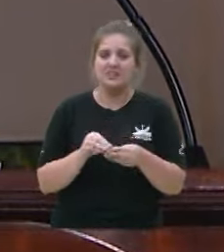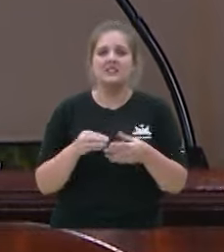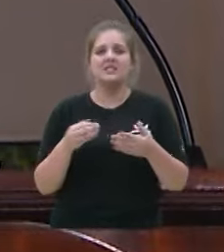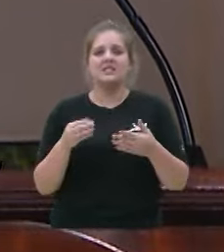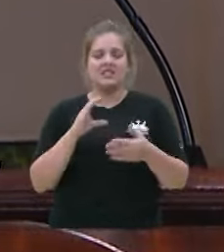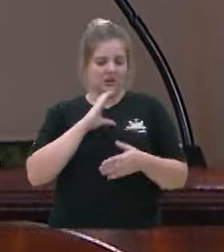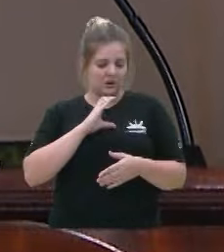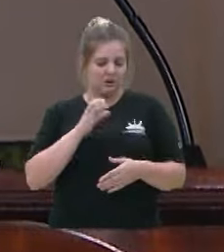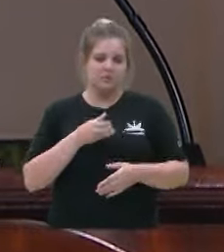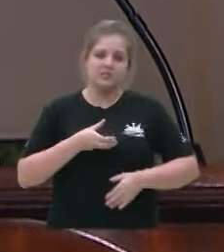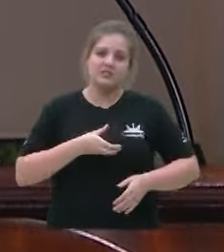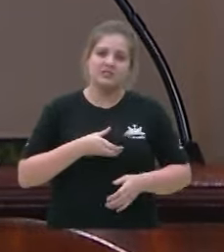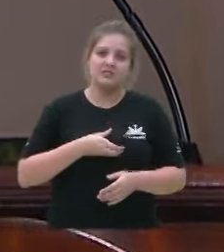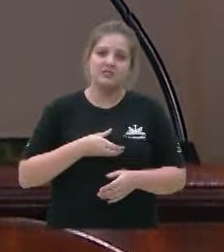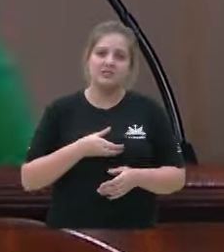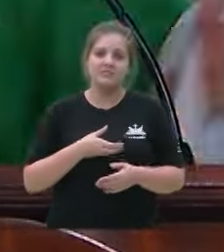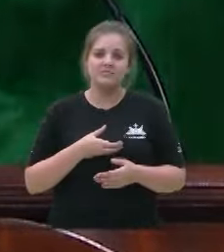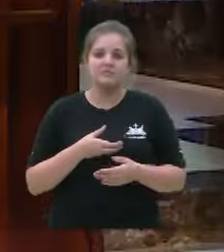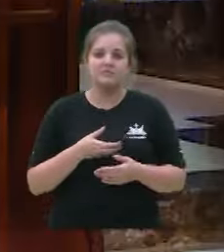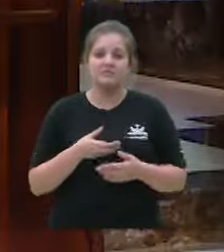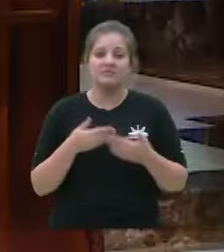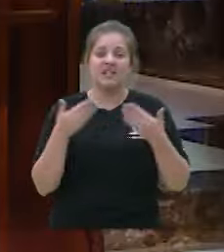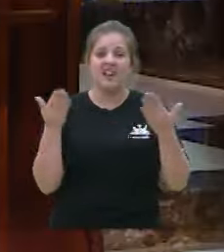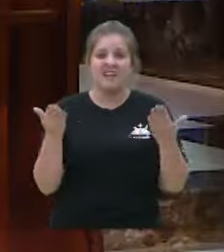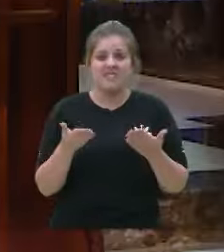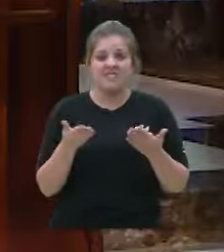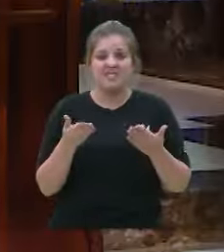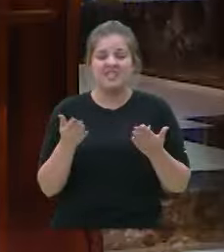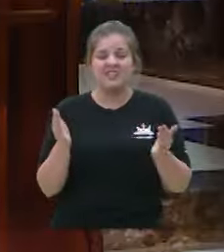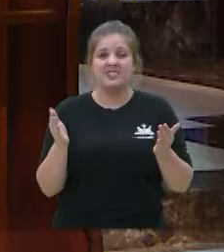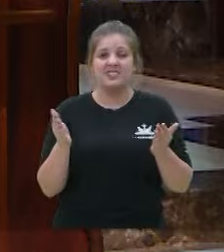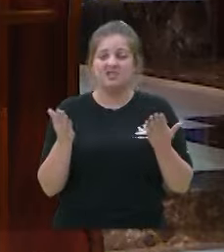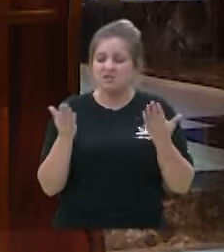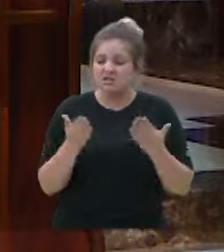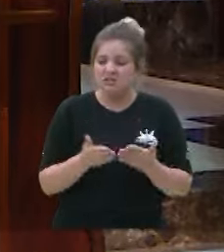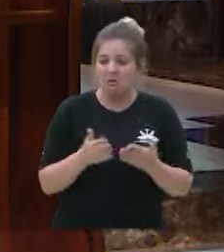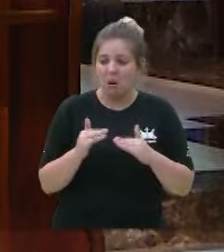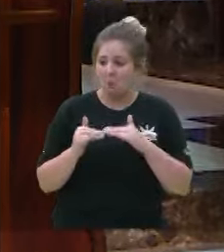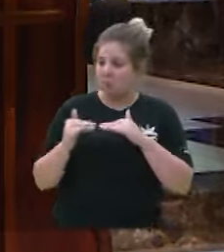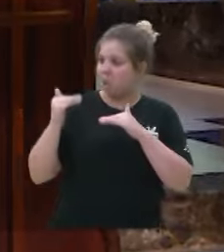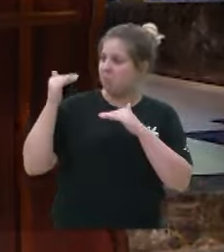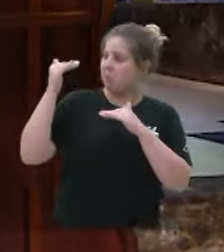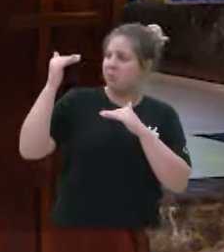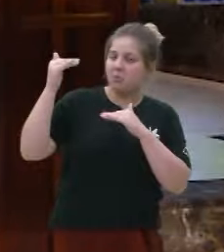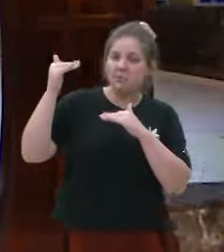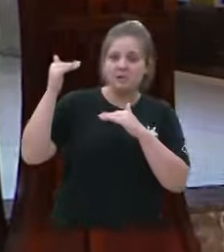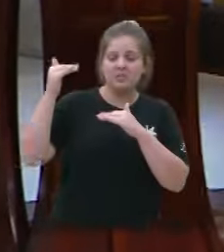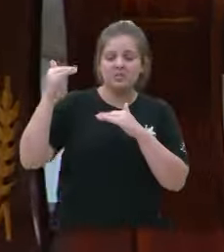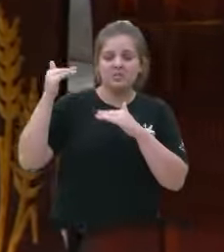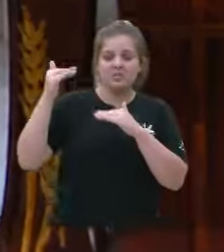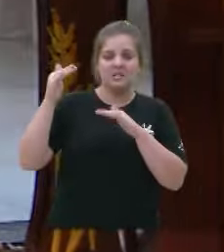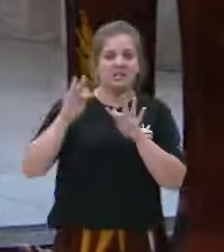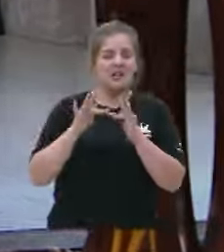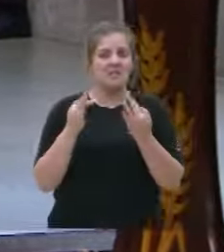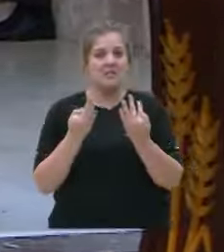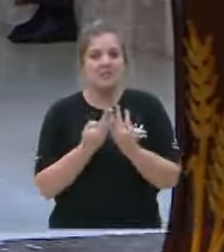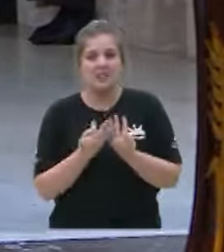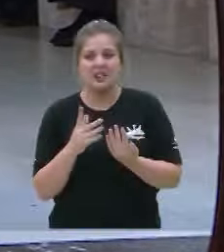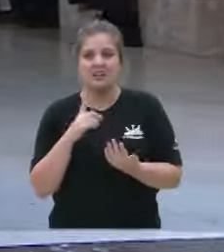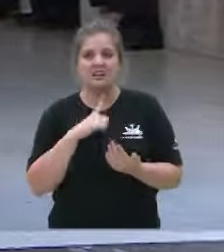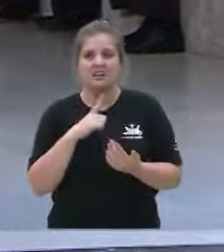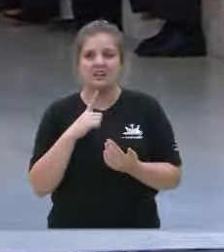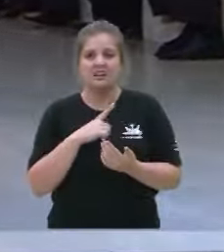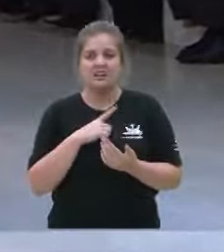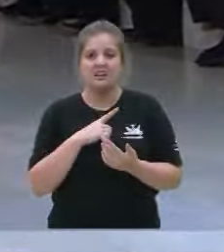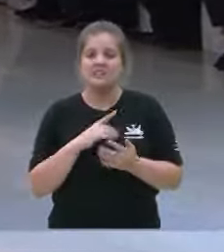a conversão agora que já é o marmanjão um adulto formou família